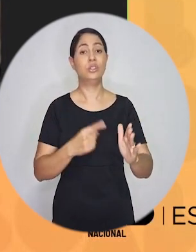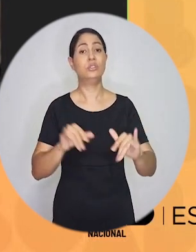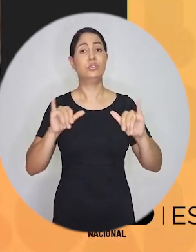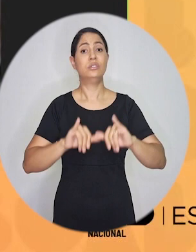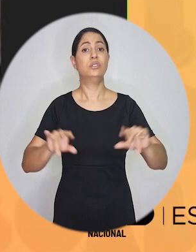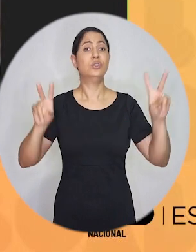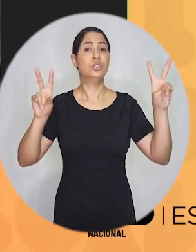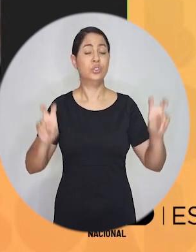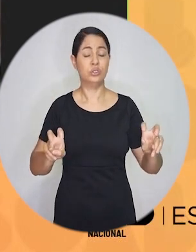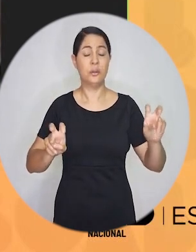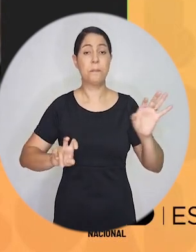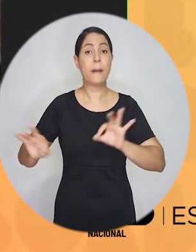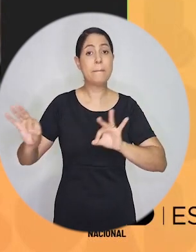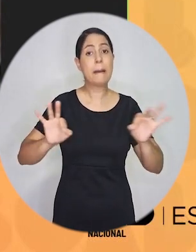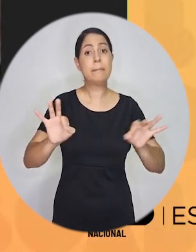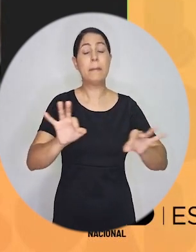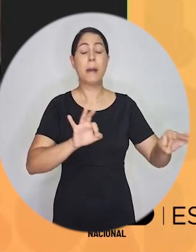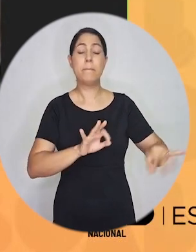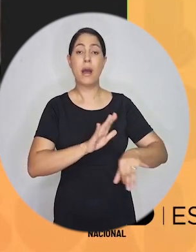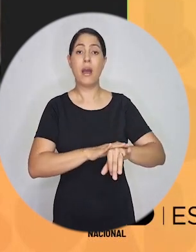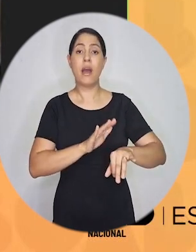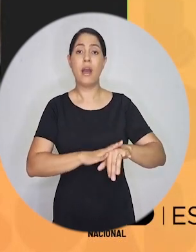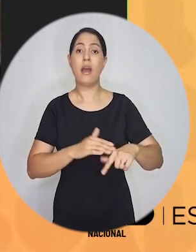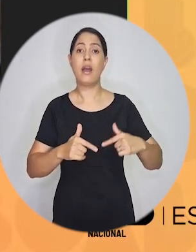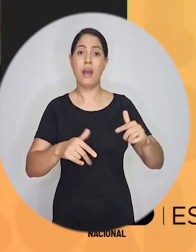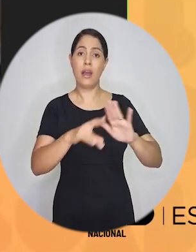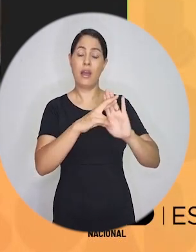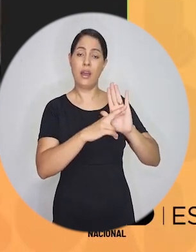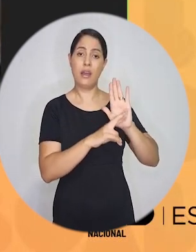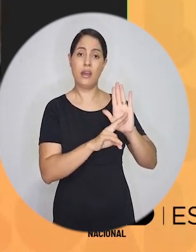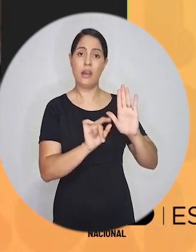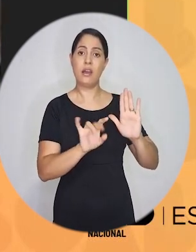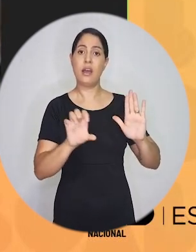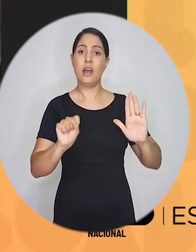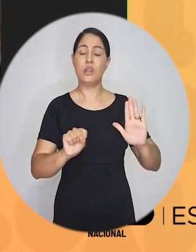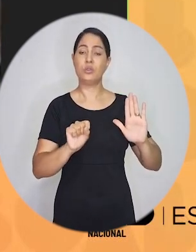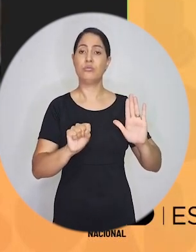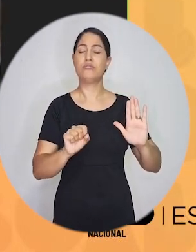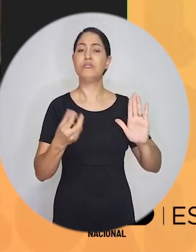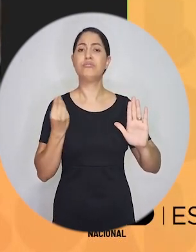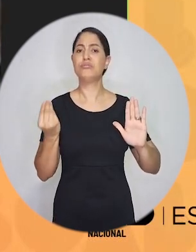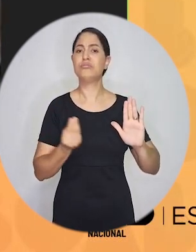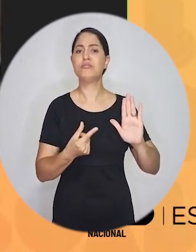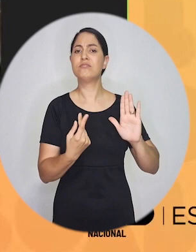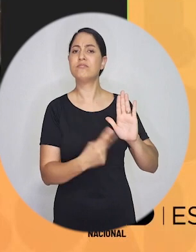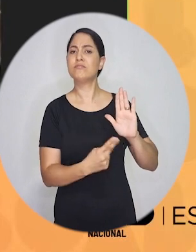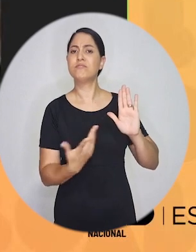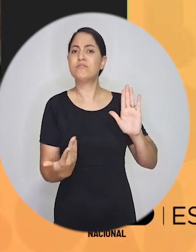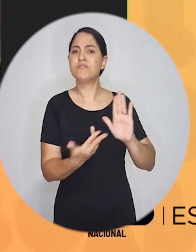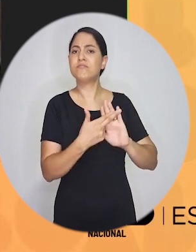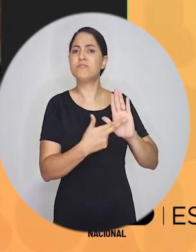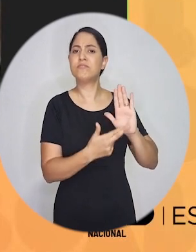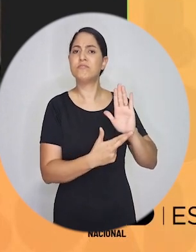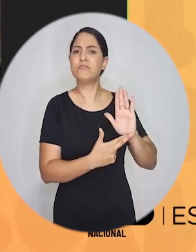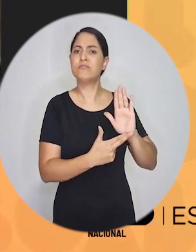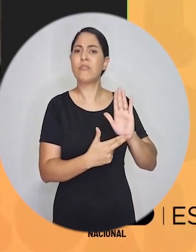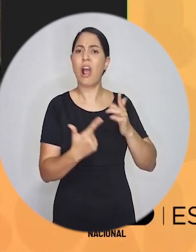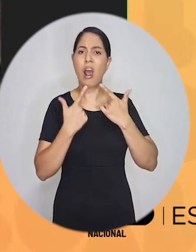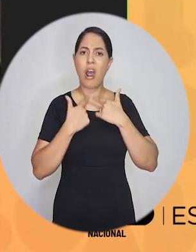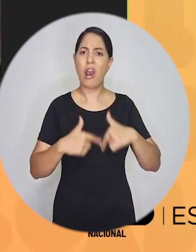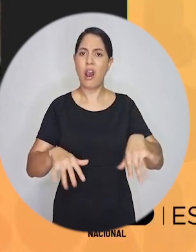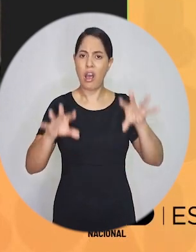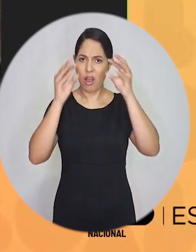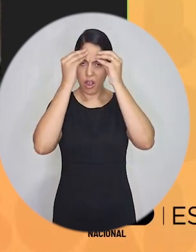gente vai abordar exatamente essa elaboração de atos normativos, quer dizer, como deve ser a linguagem da elaboração de um